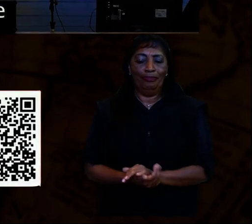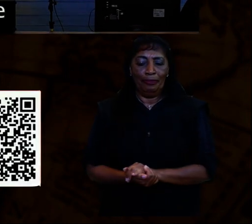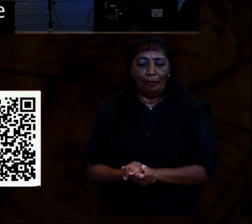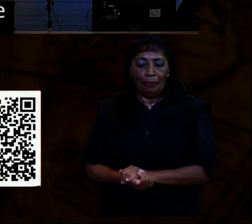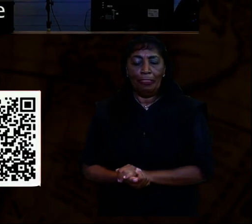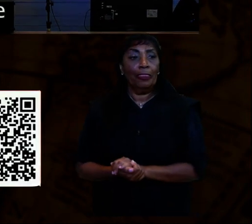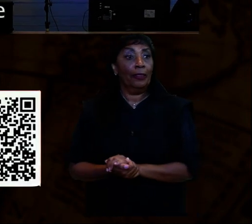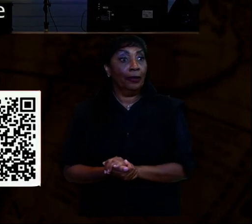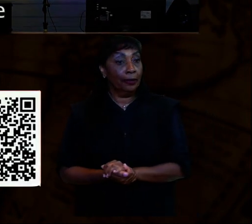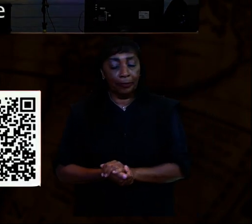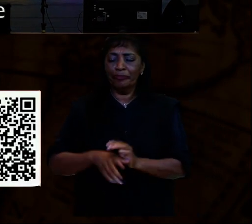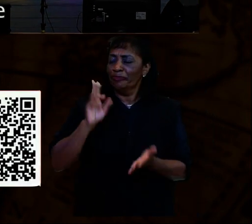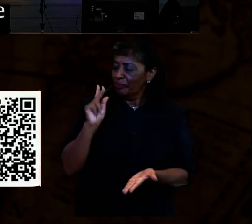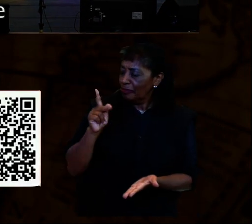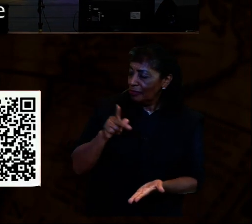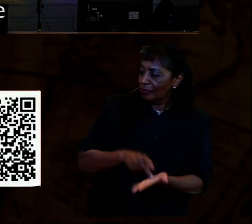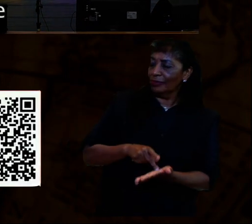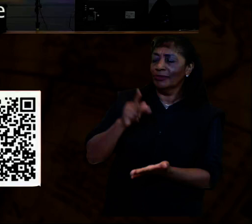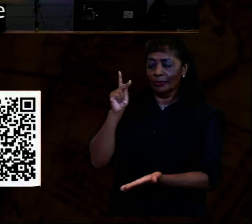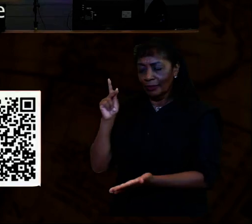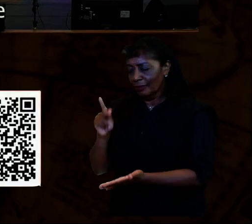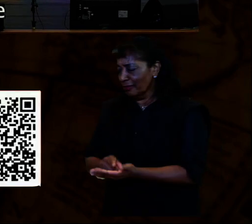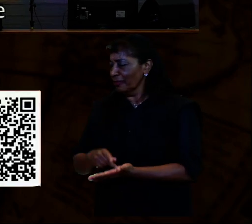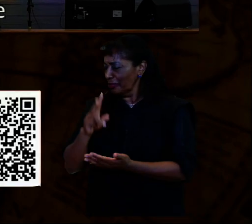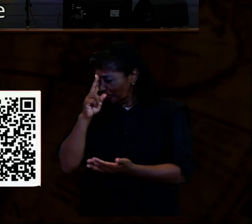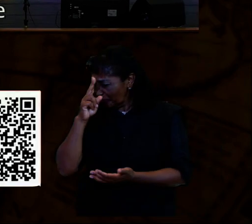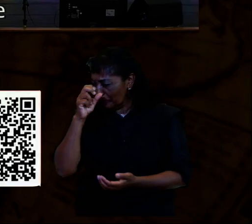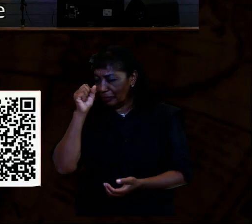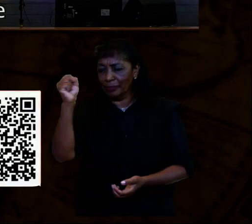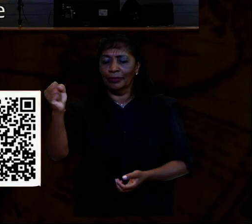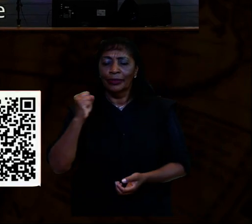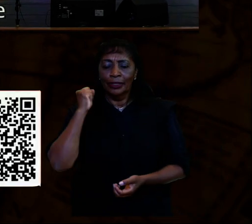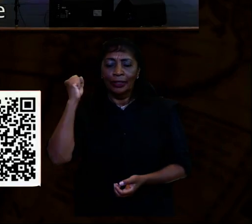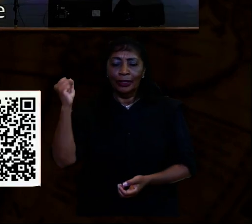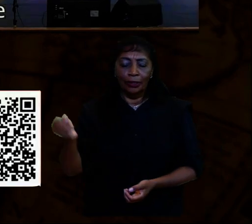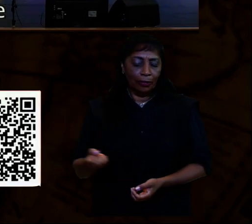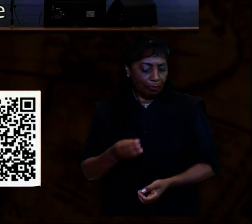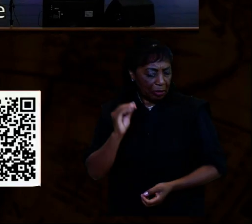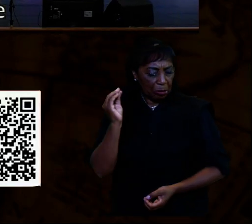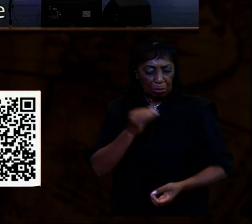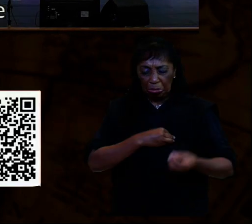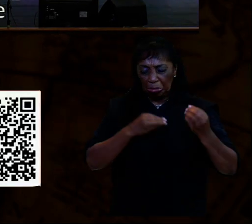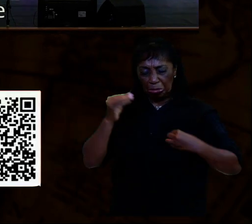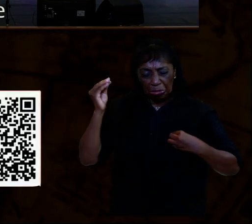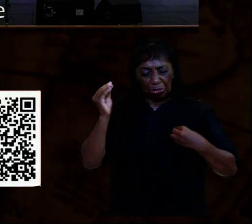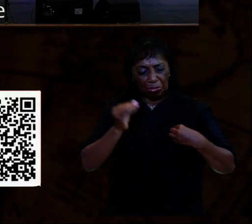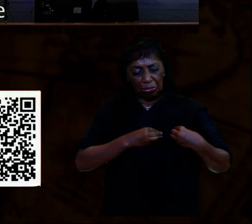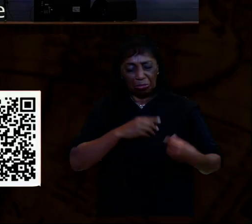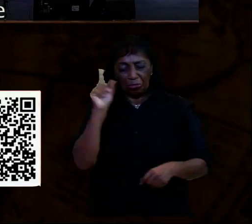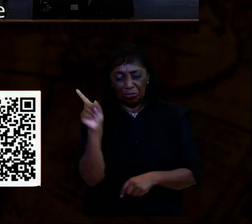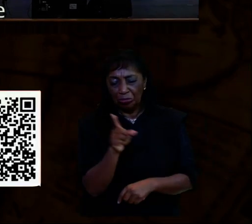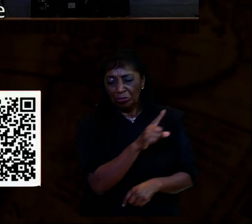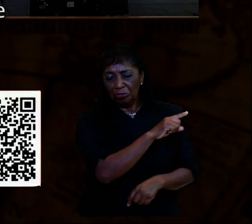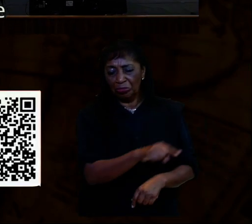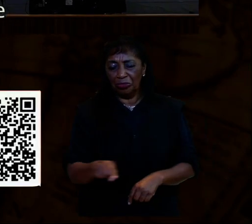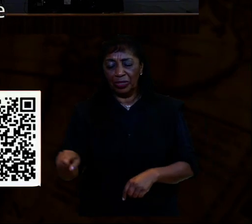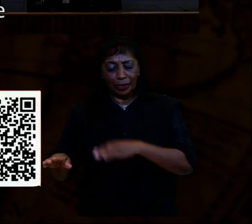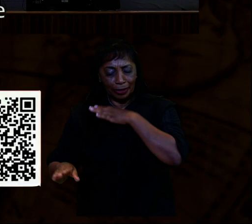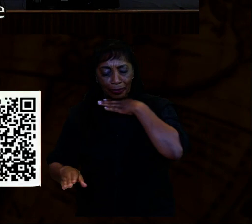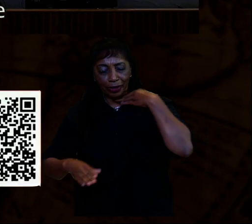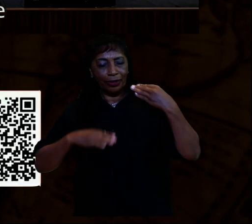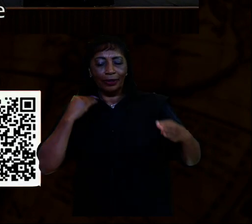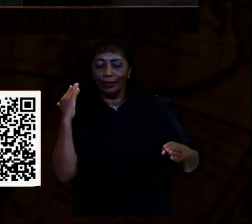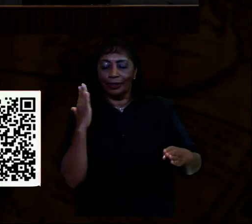És mais forte, és mais forte que o pecado, que